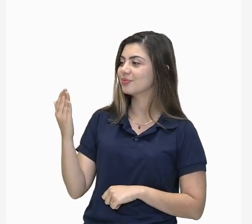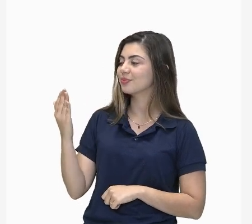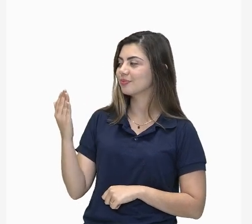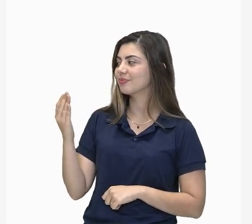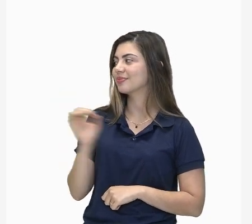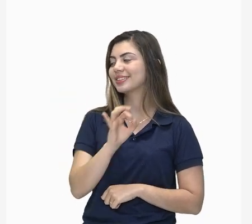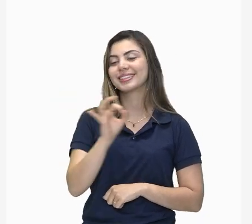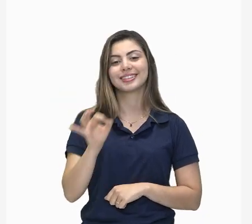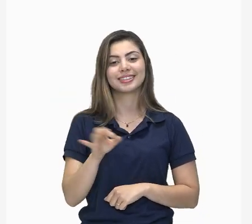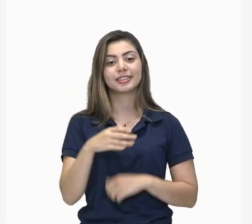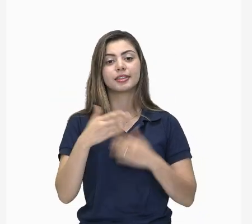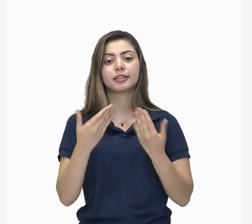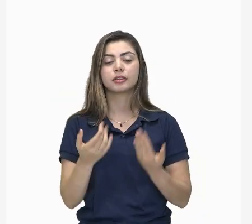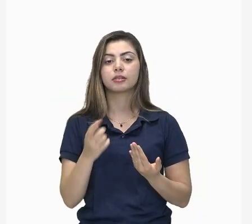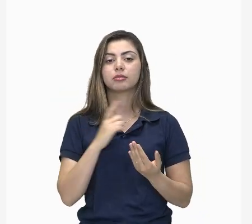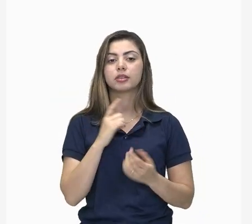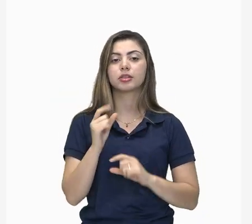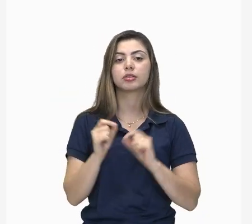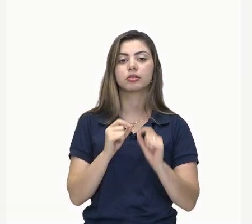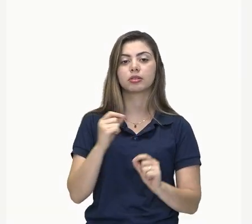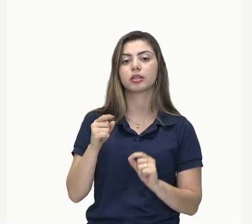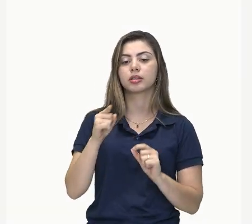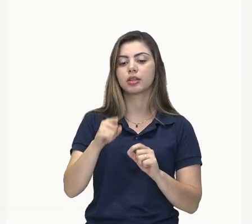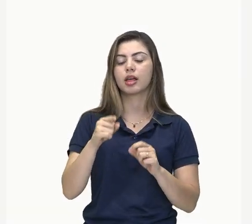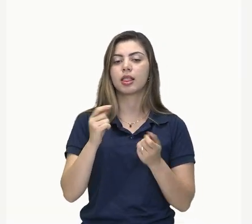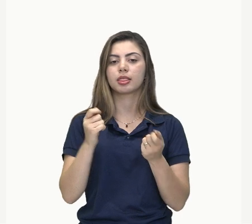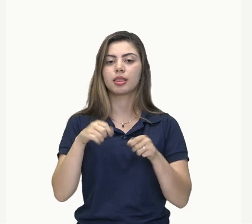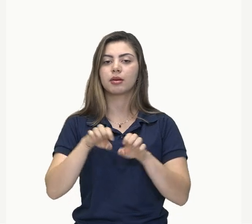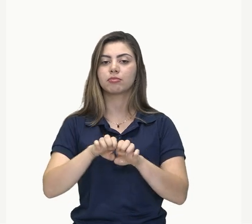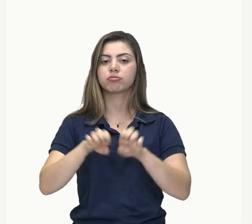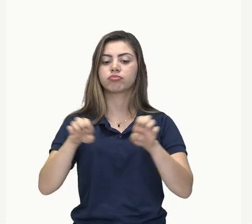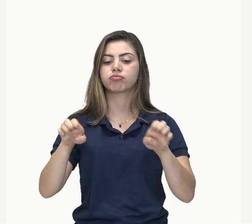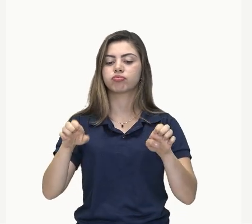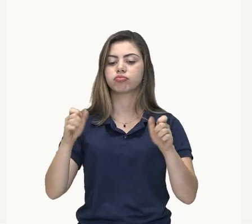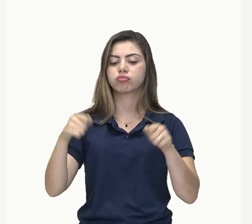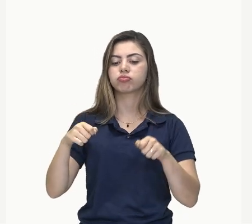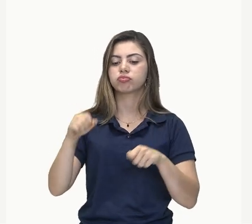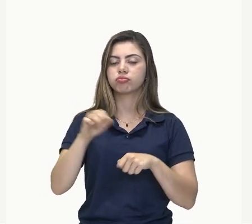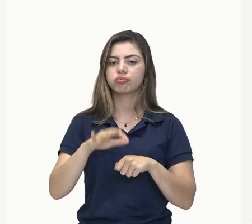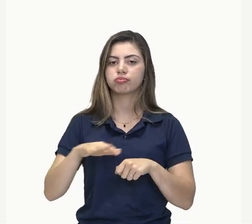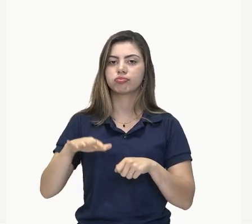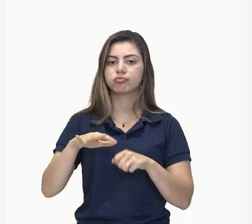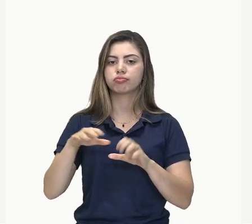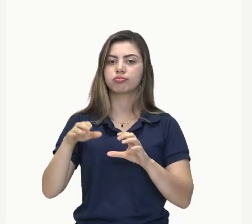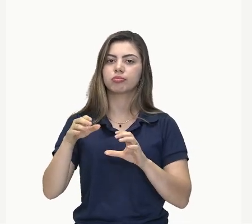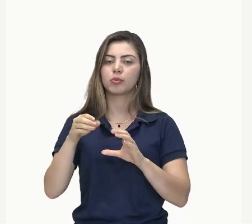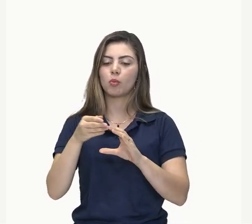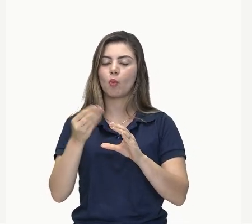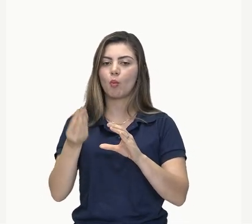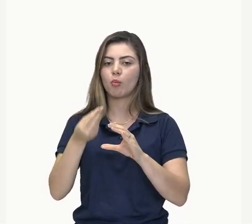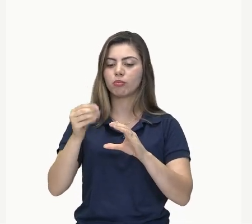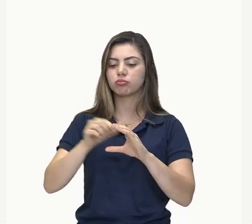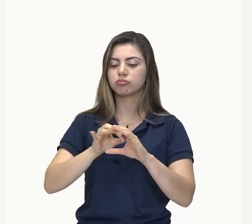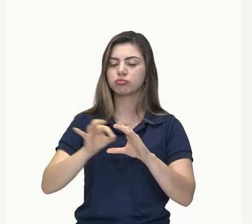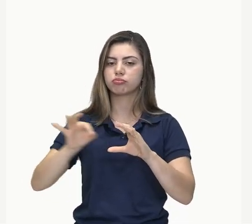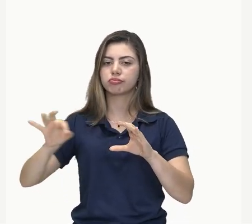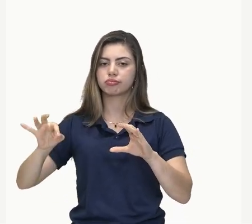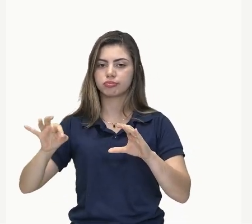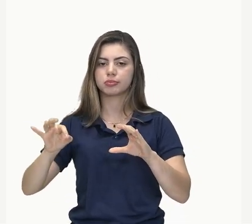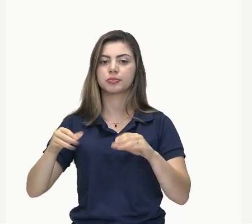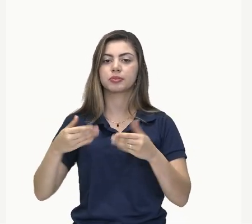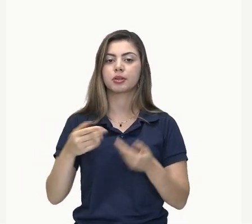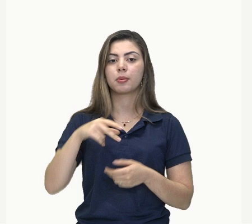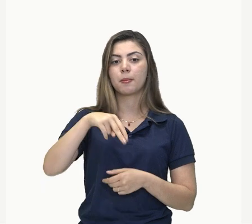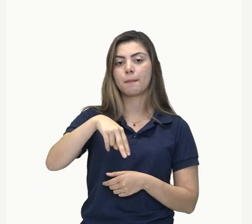aí, ó. O comprimento de uma elipse é calculado desse jeito, tá? Aproximadamente π multiplicado com A